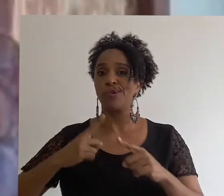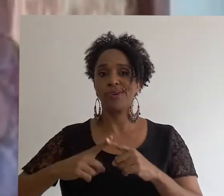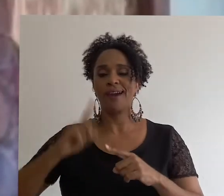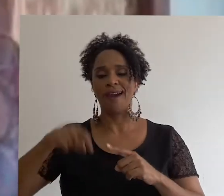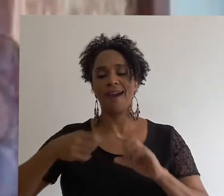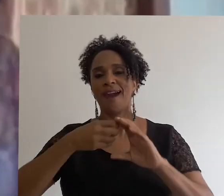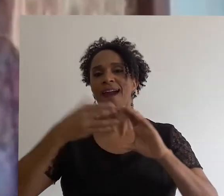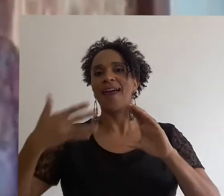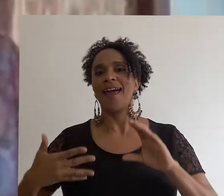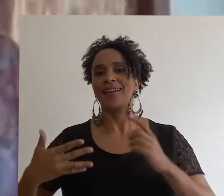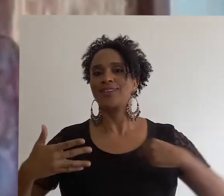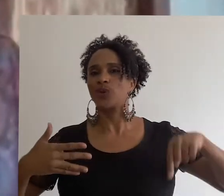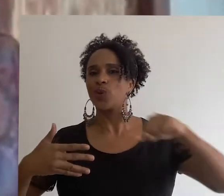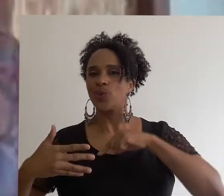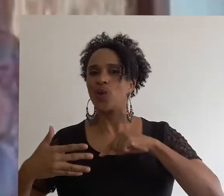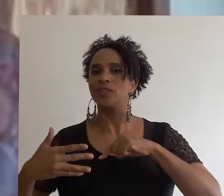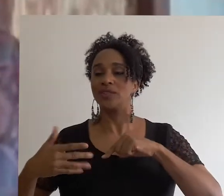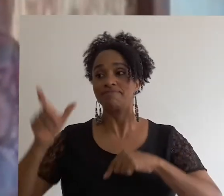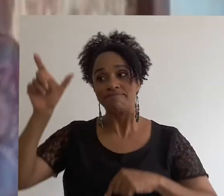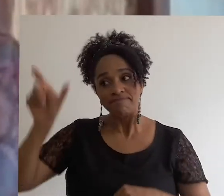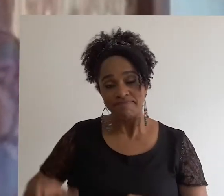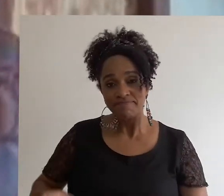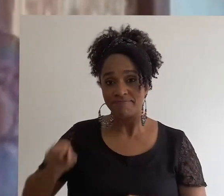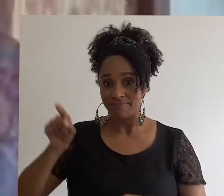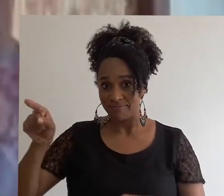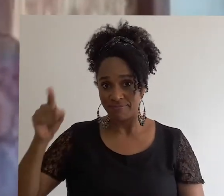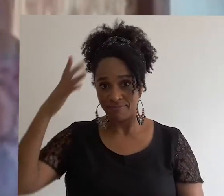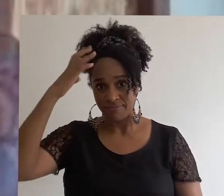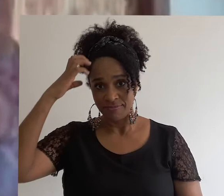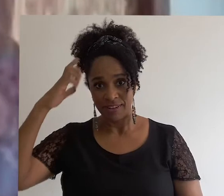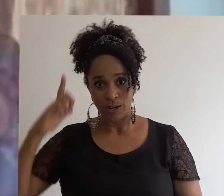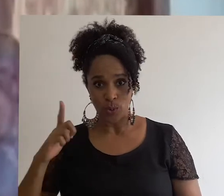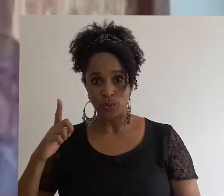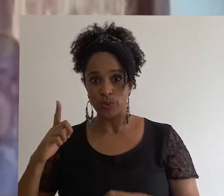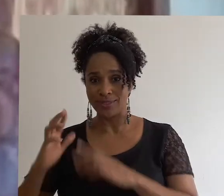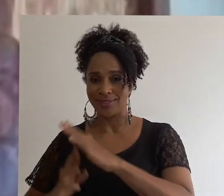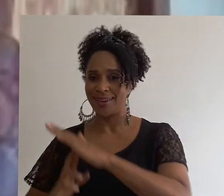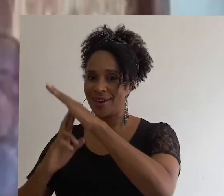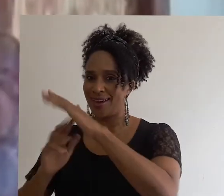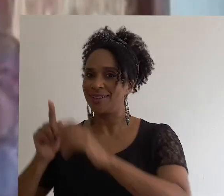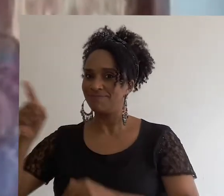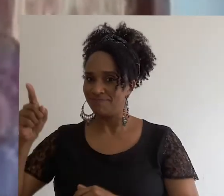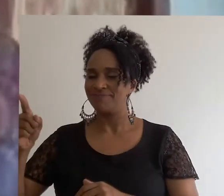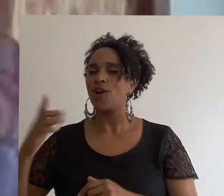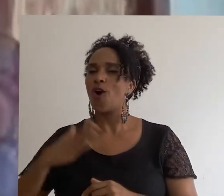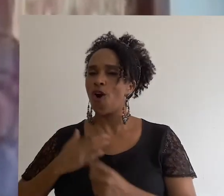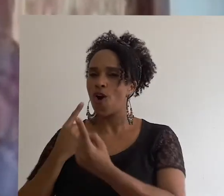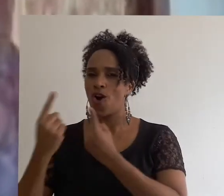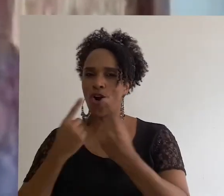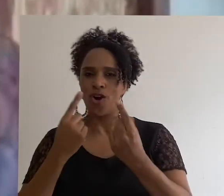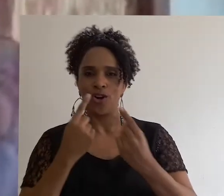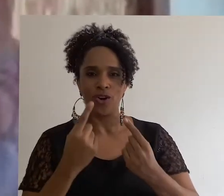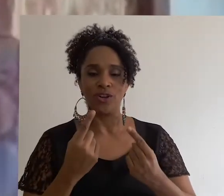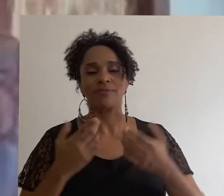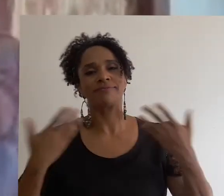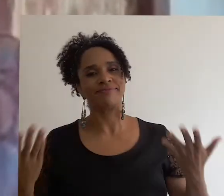foi característica marcante do primeiro ano da gestão da professora Luzia. Então, assim, eu me despeço, desejando um bom final de ano a todos e a